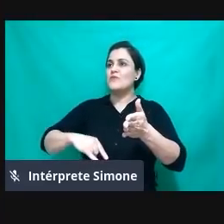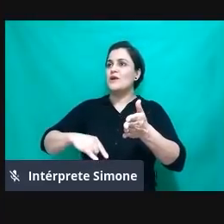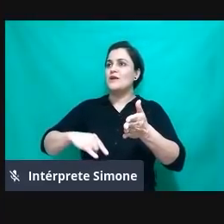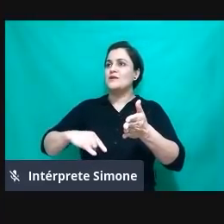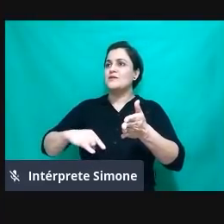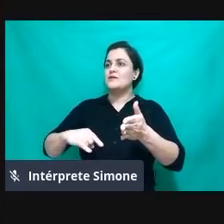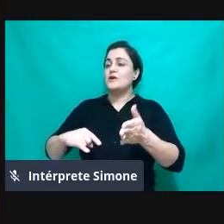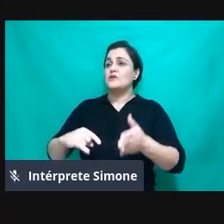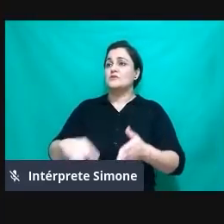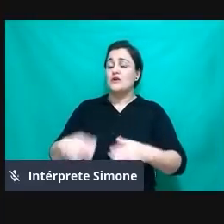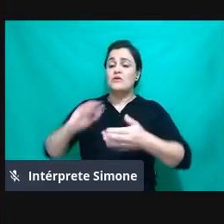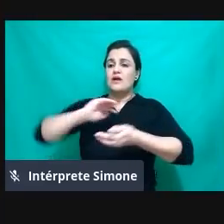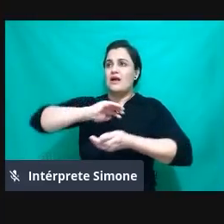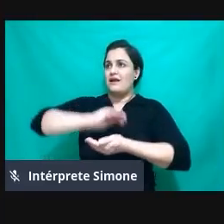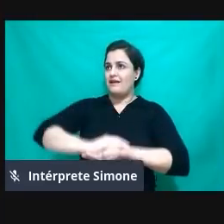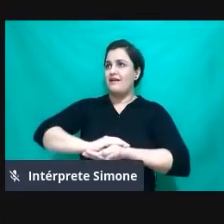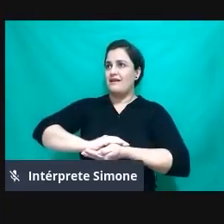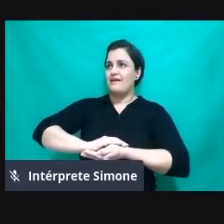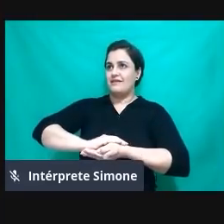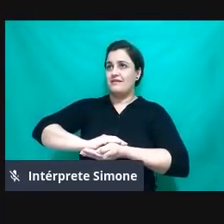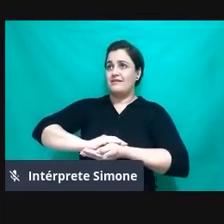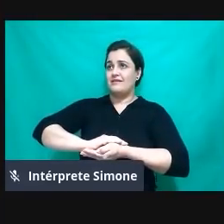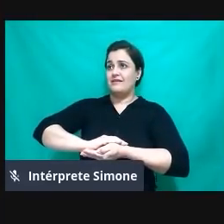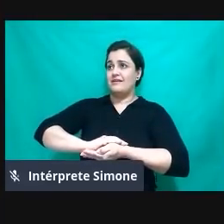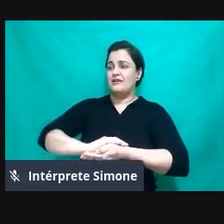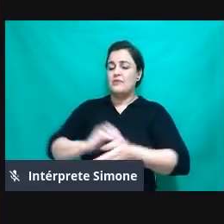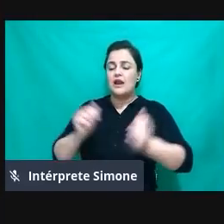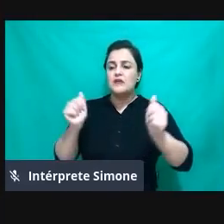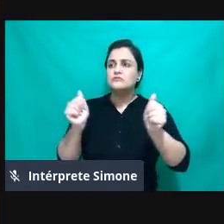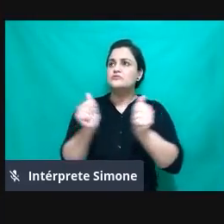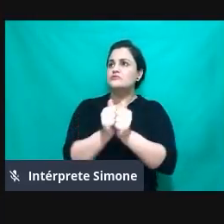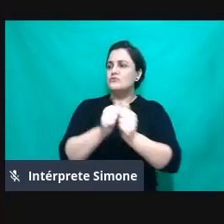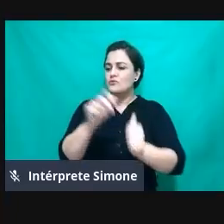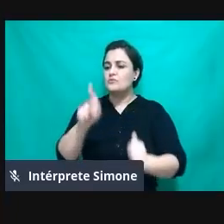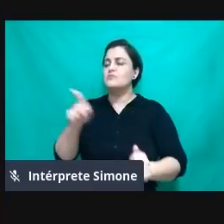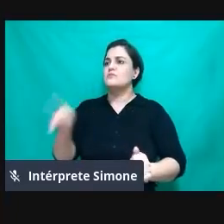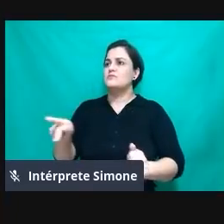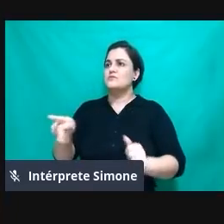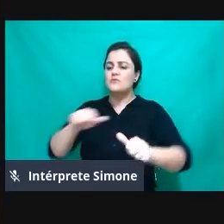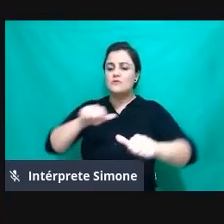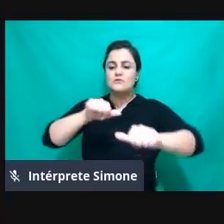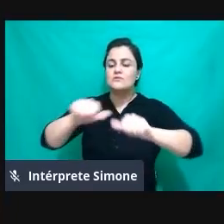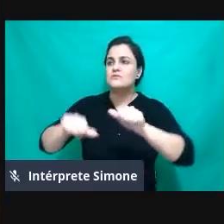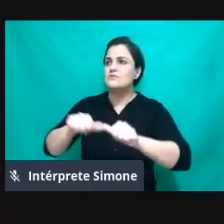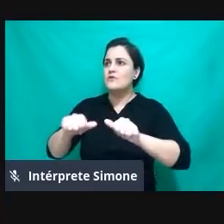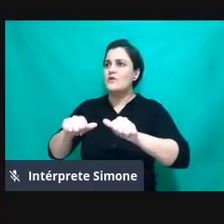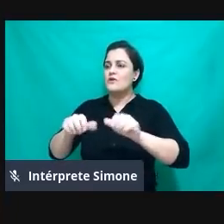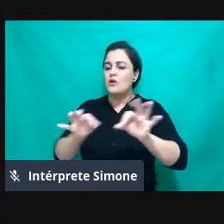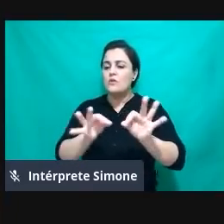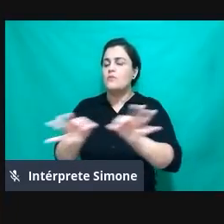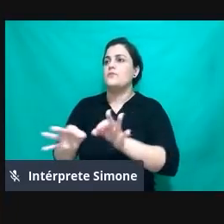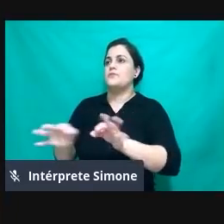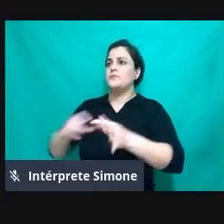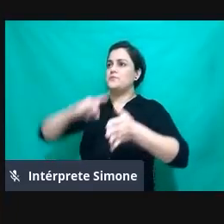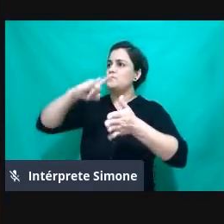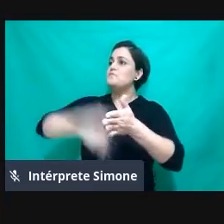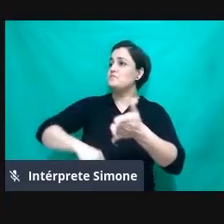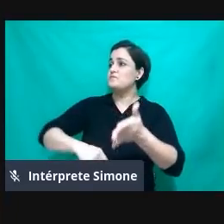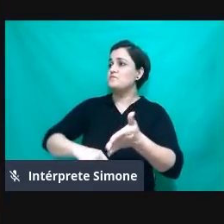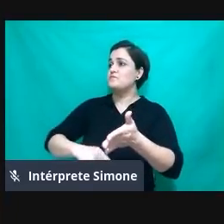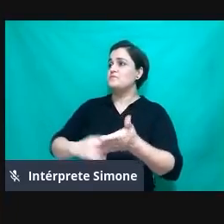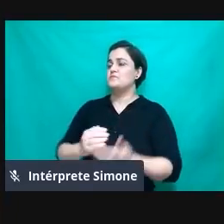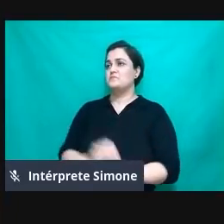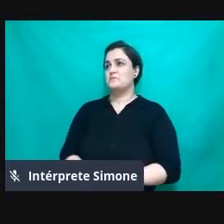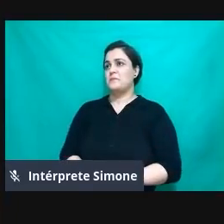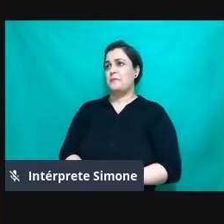documentos para nortear o fazer pedagógico dos professores. Esse de 2020, que nós